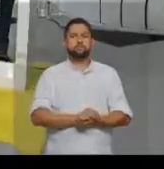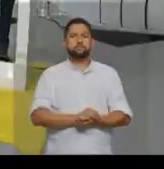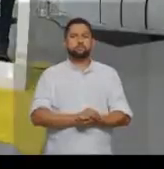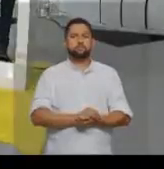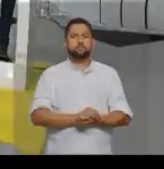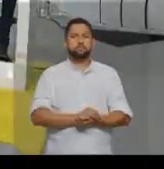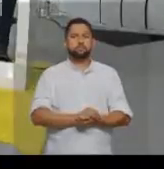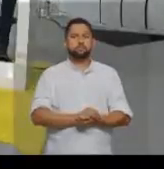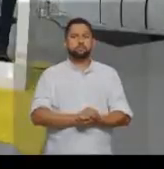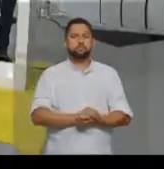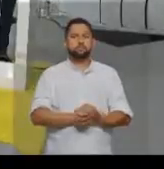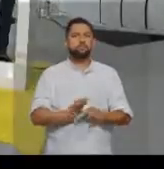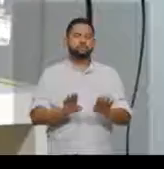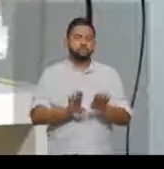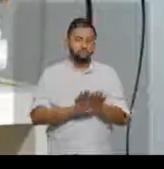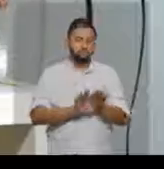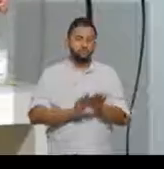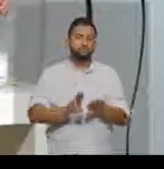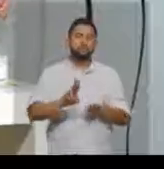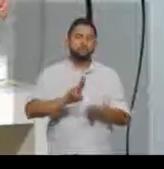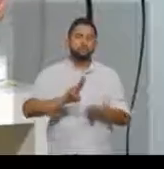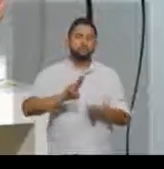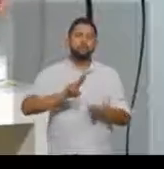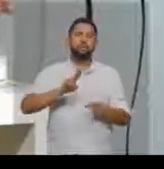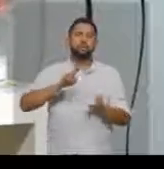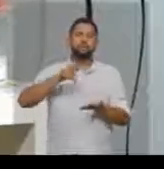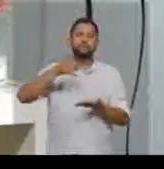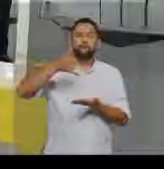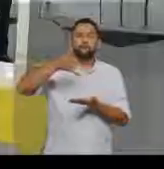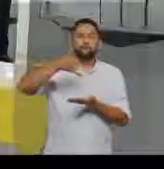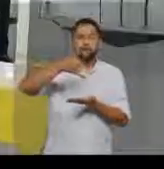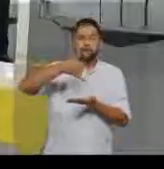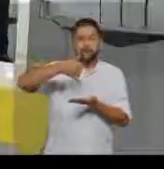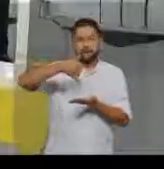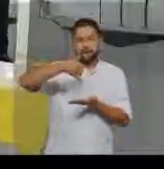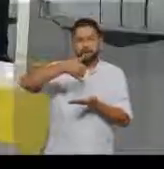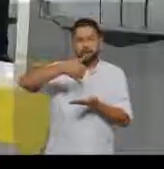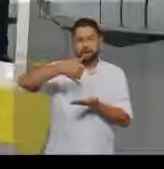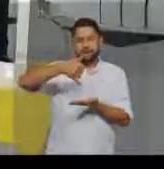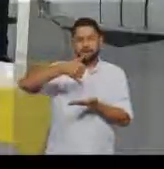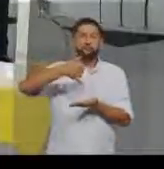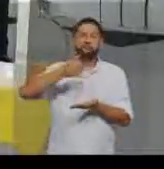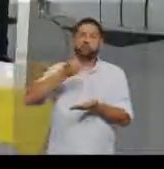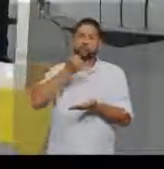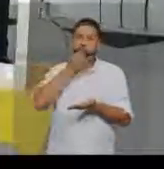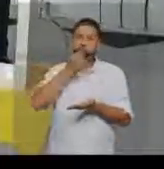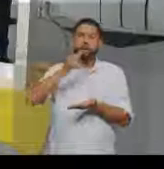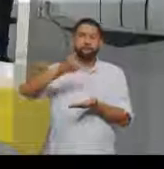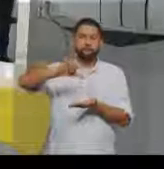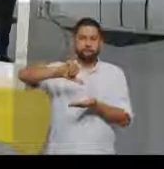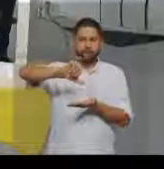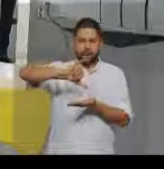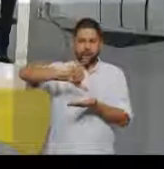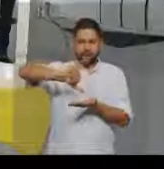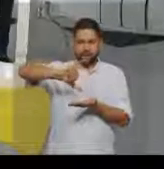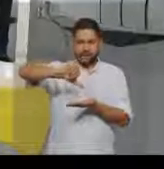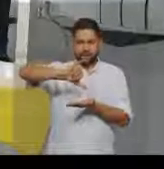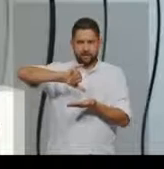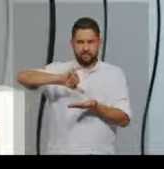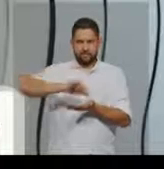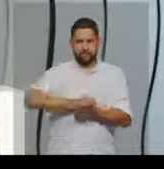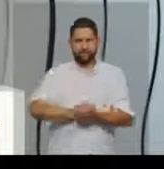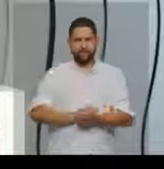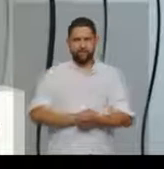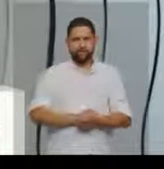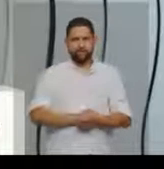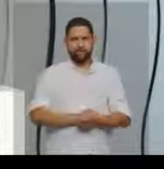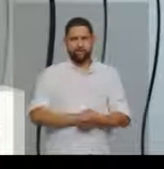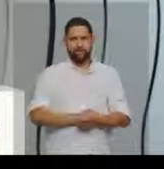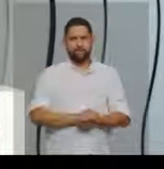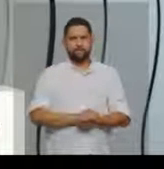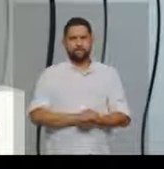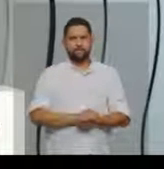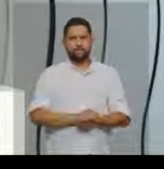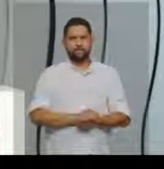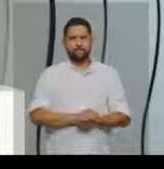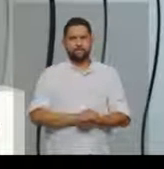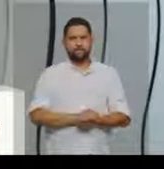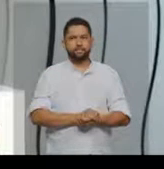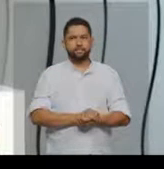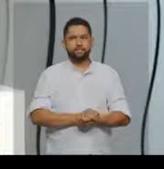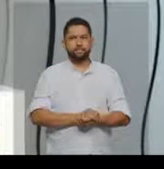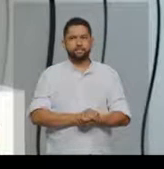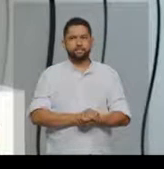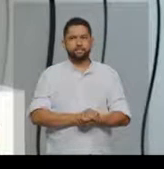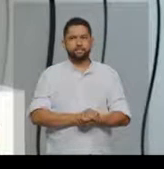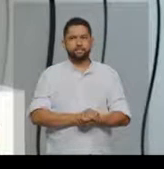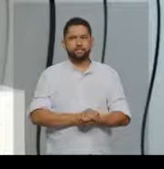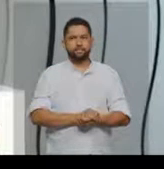agora eu vou precisar ainda de vinagre, 2 medidores de 10 ml. E